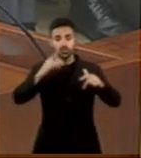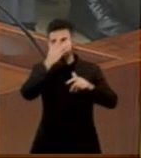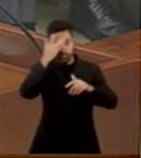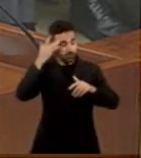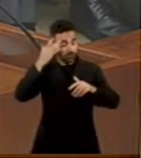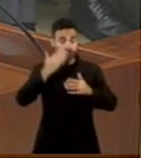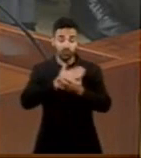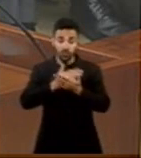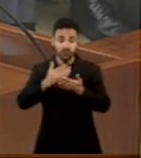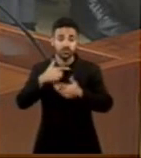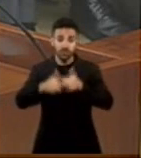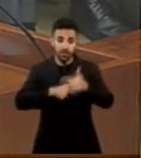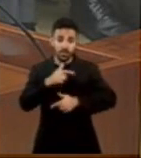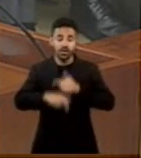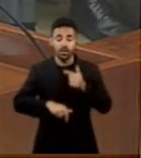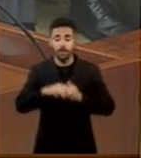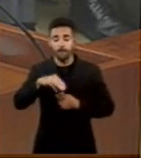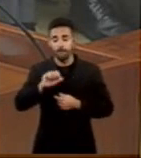gestor de mão de obra. E